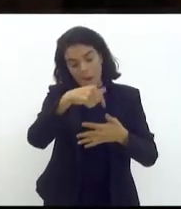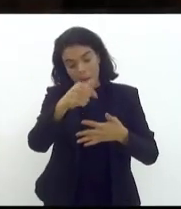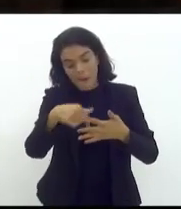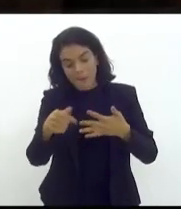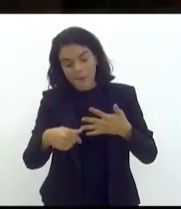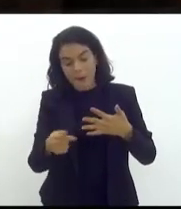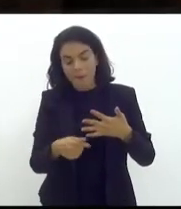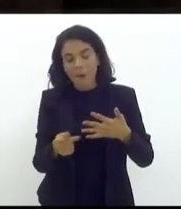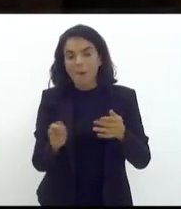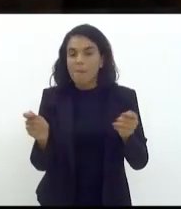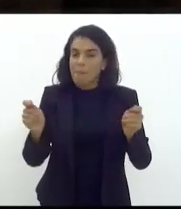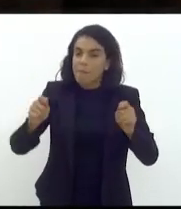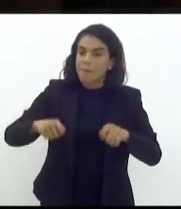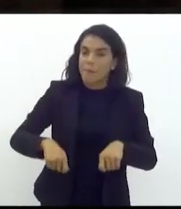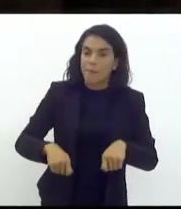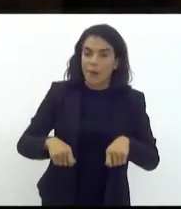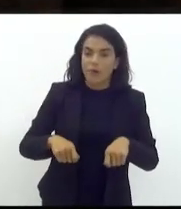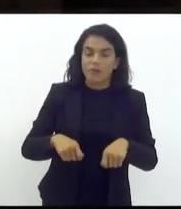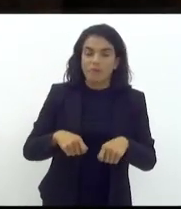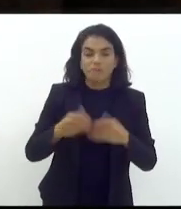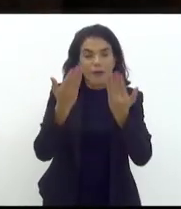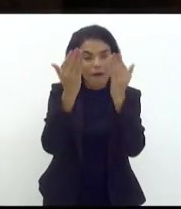devidamente revistos